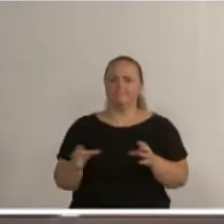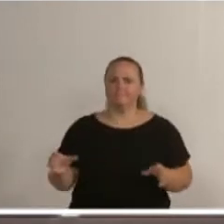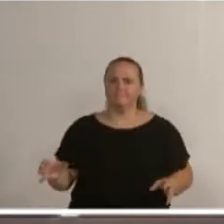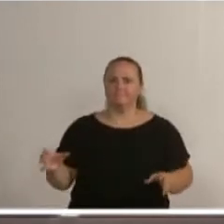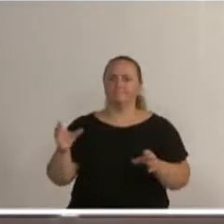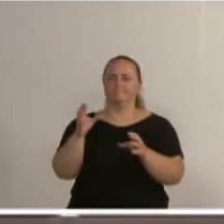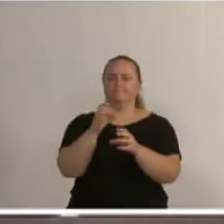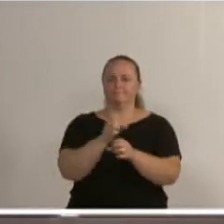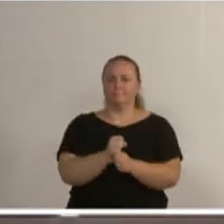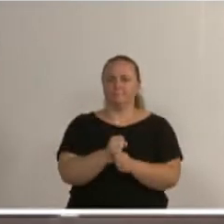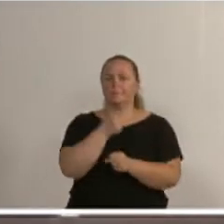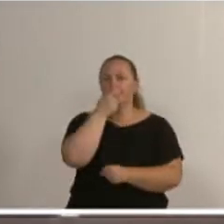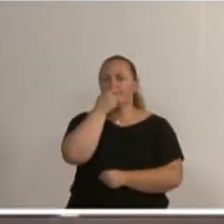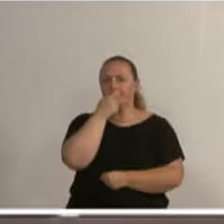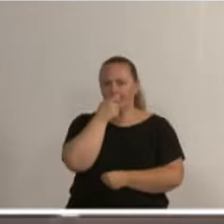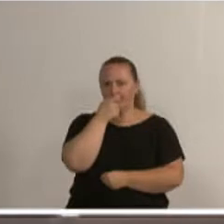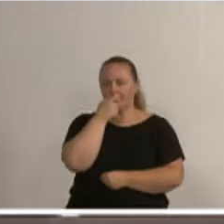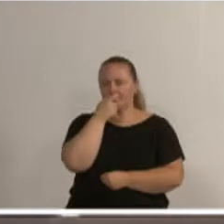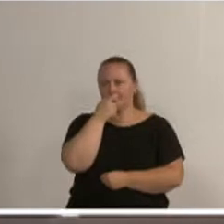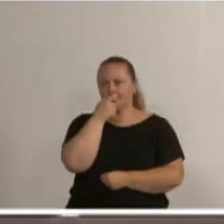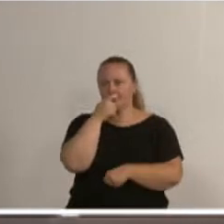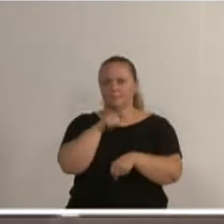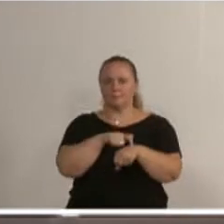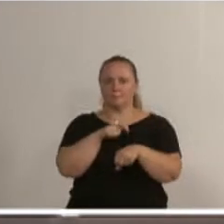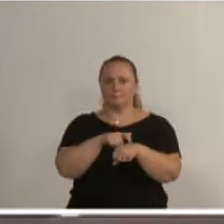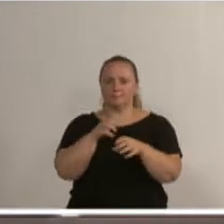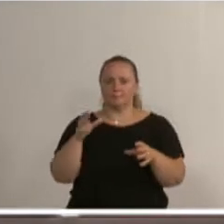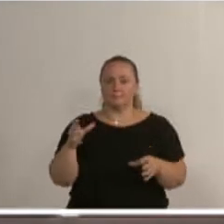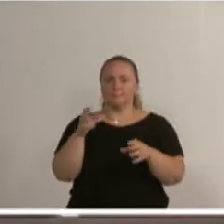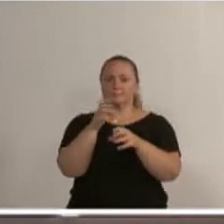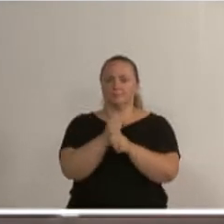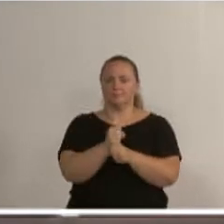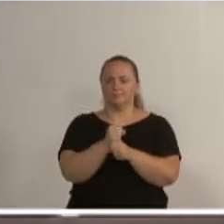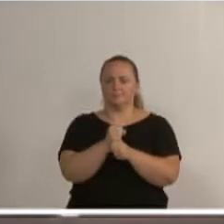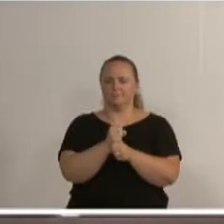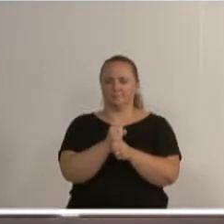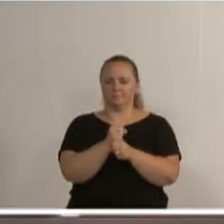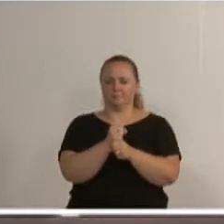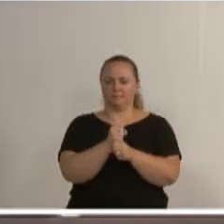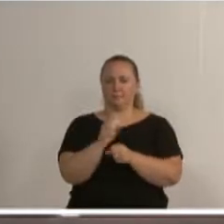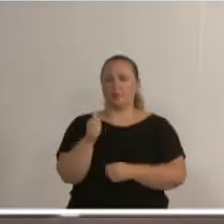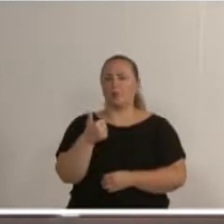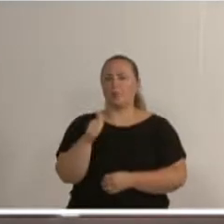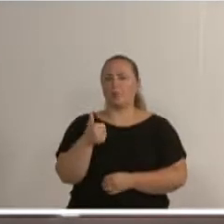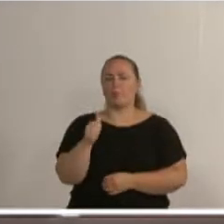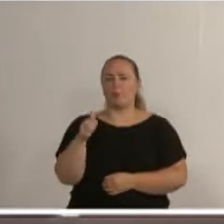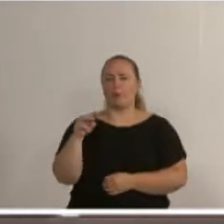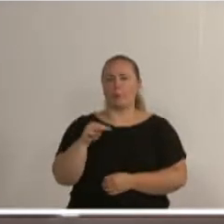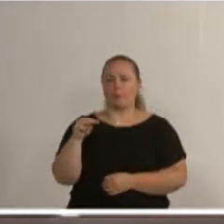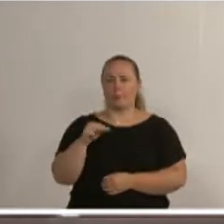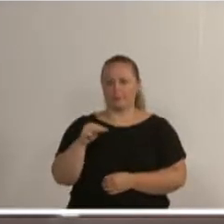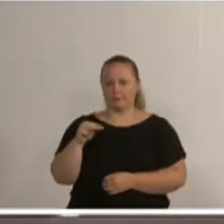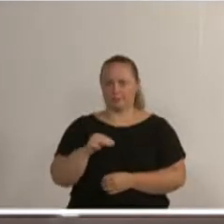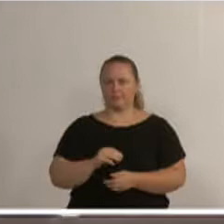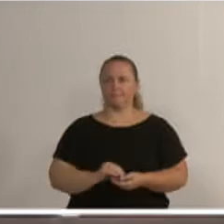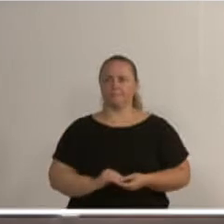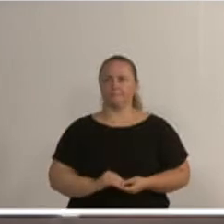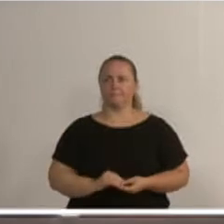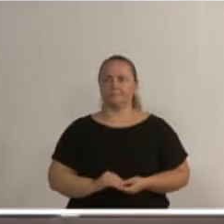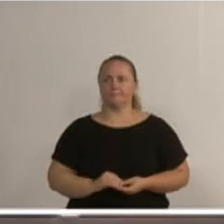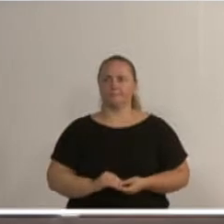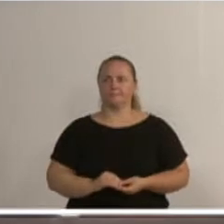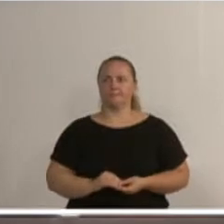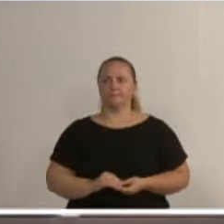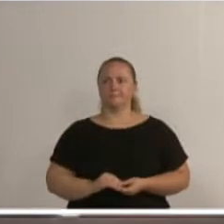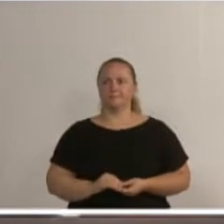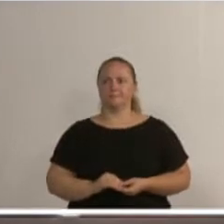vereador Becker de 3 minutos, totalizando então 11 minutos. E esperamos